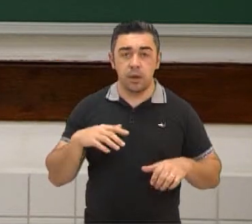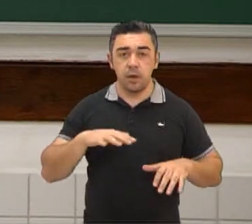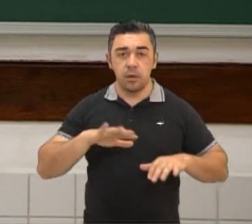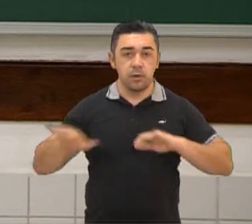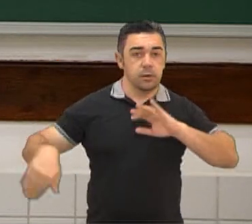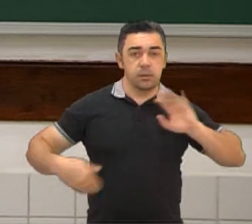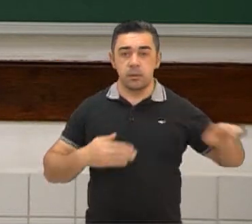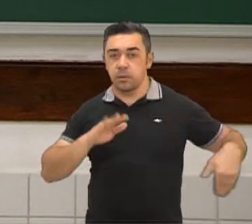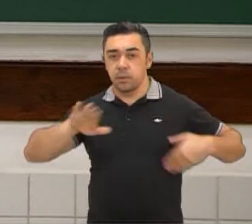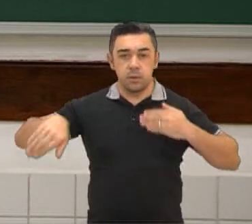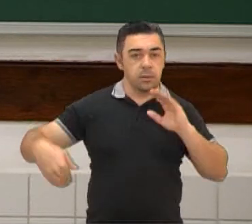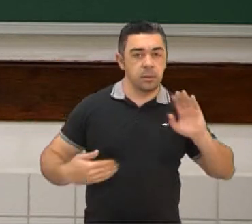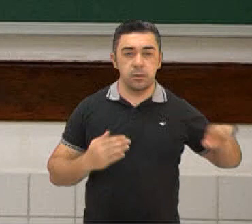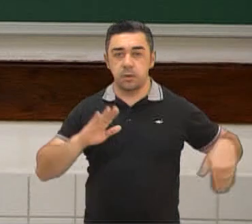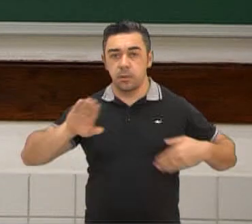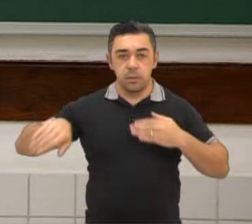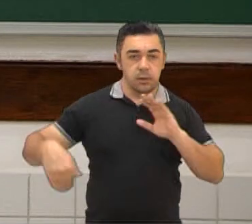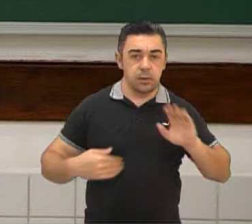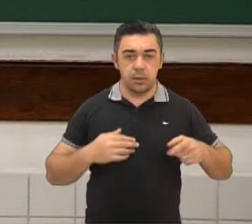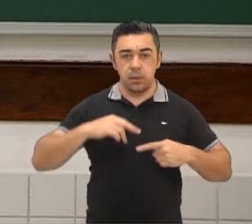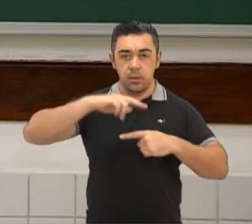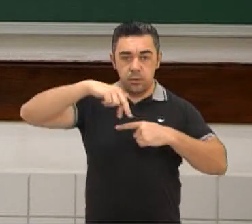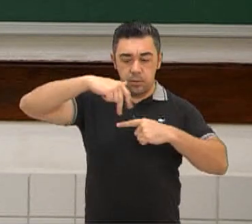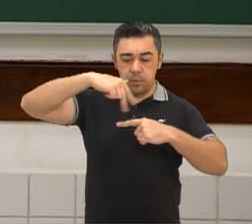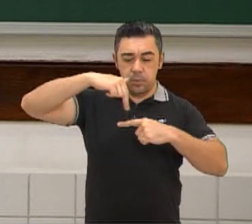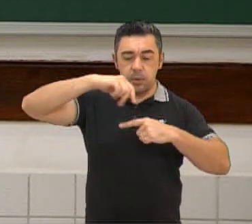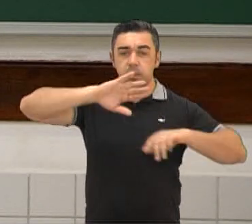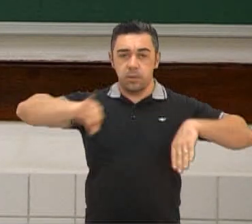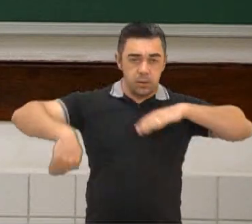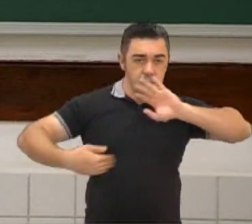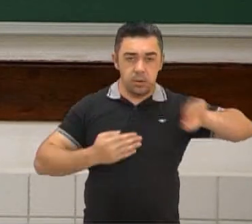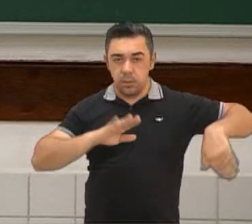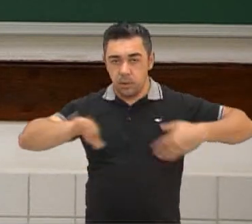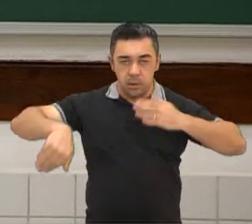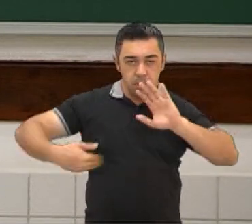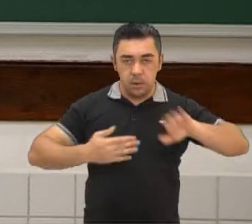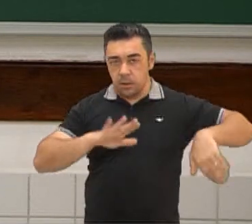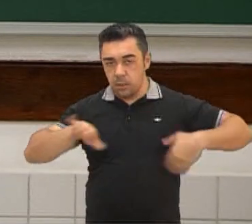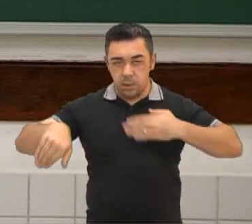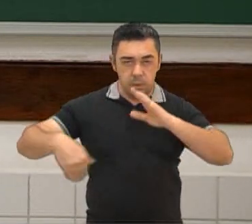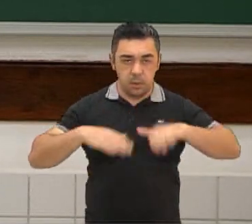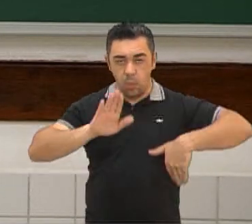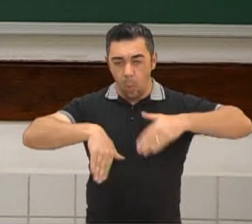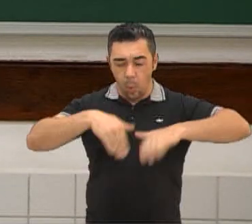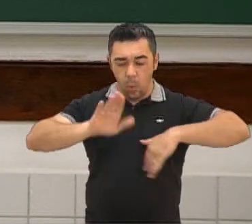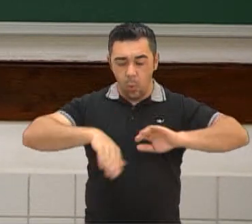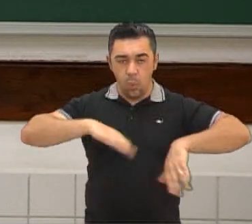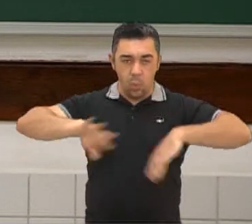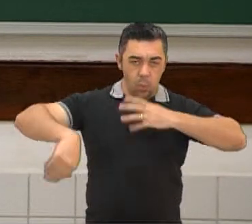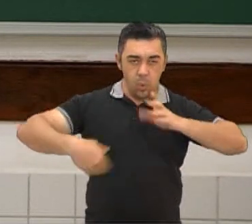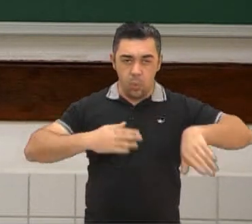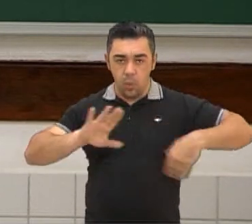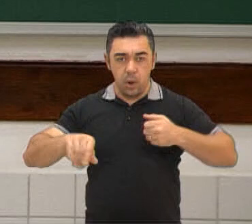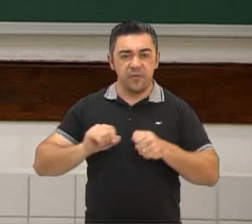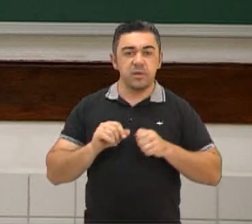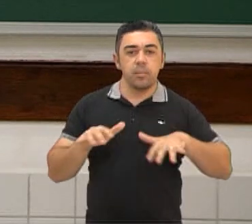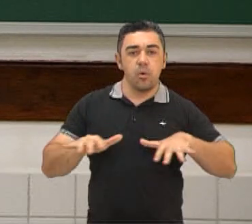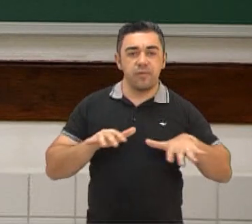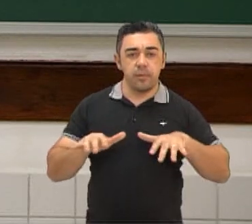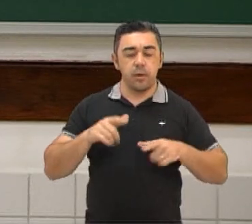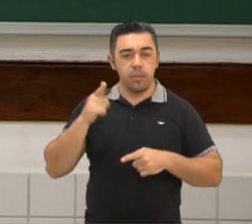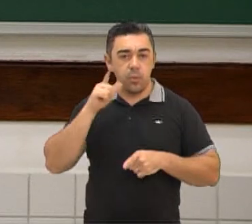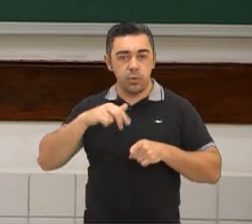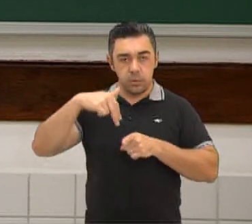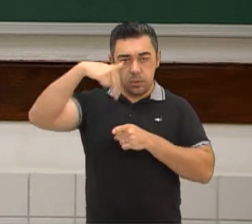constante movimento com as pernas. As pernas precisam estar pedalando embaixo, movimentando a água para que